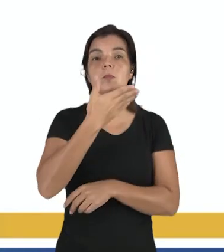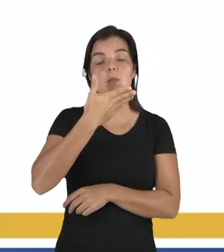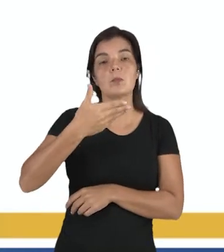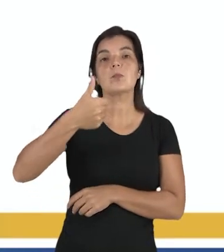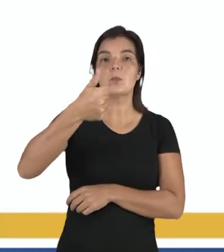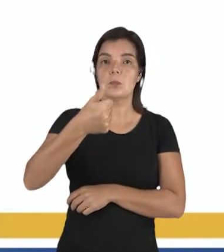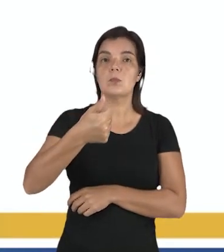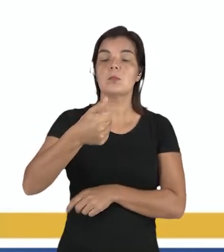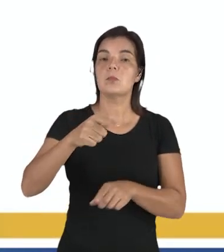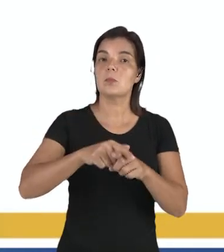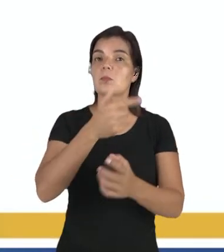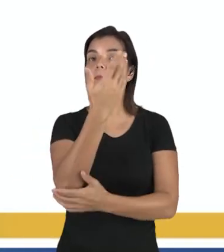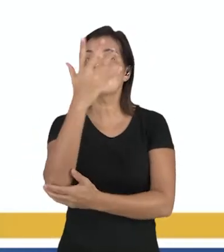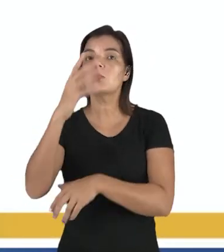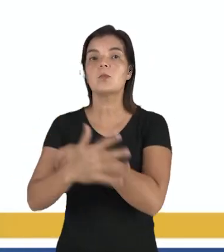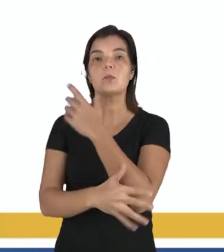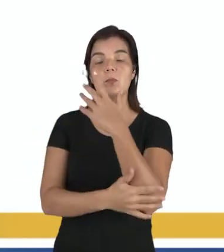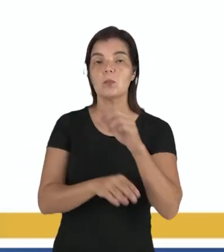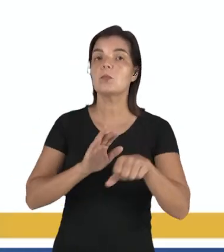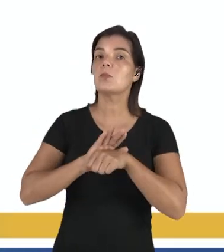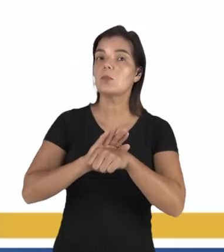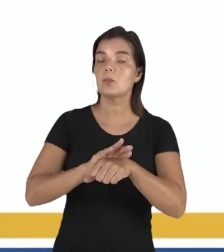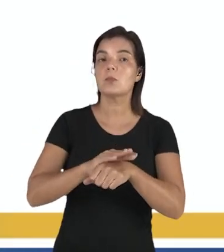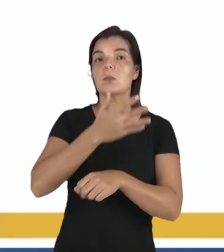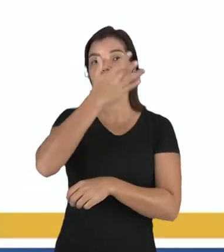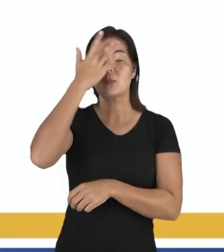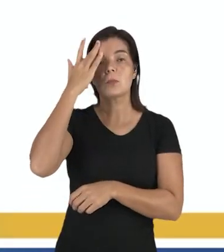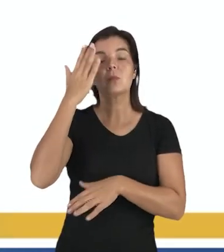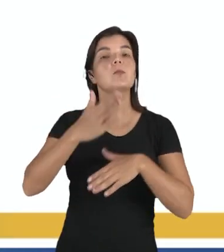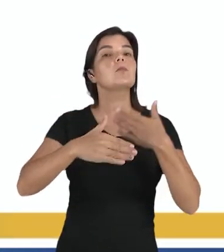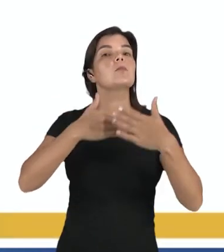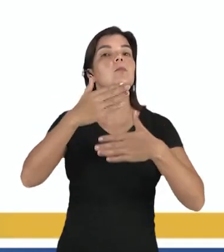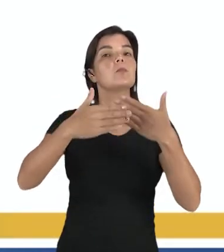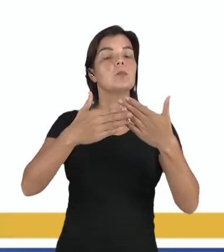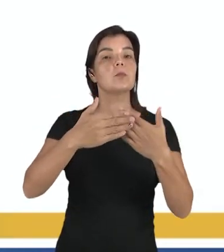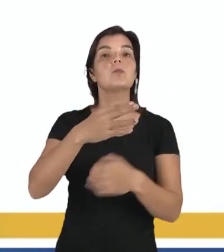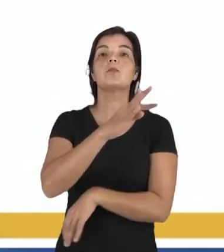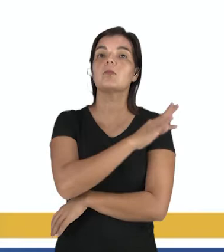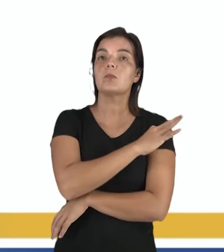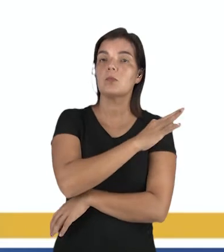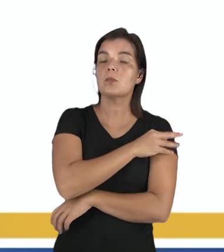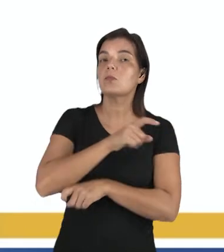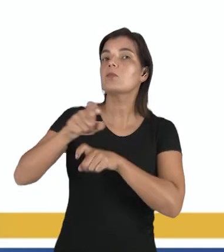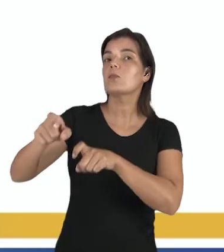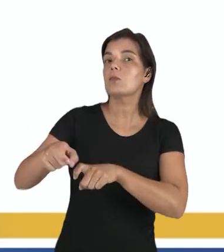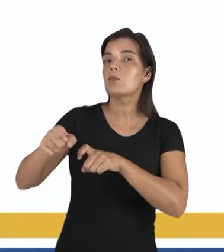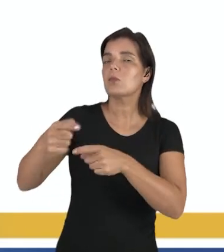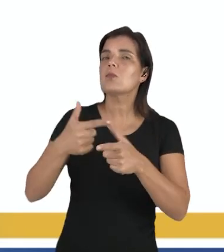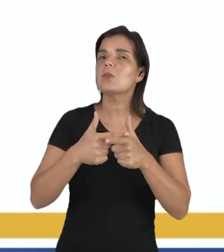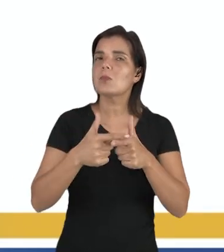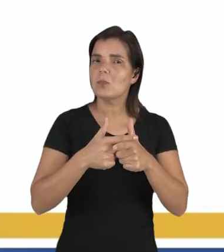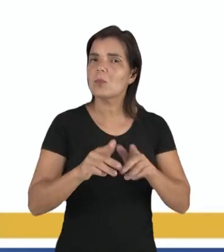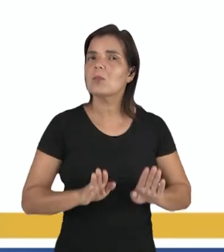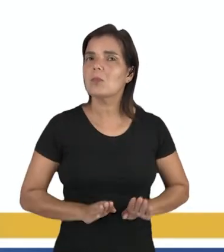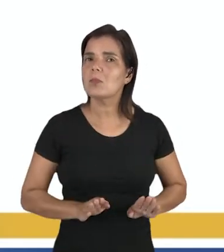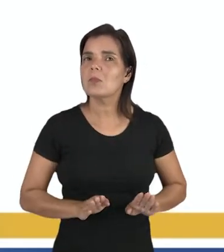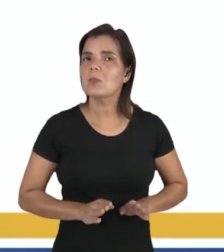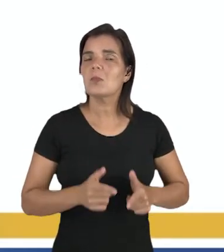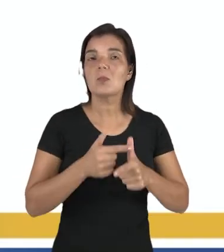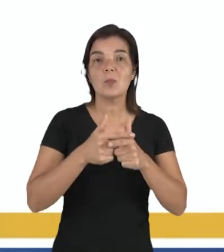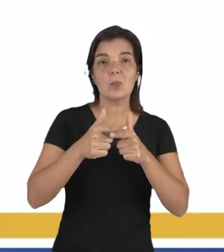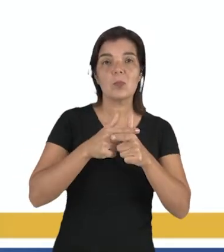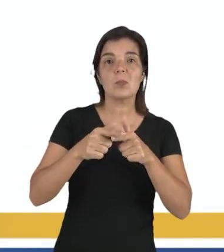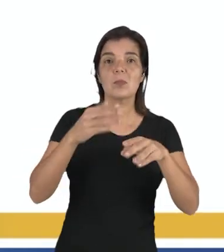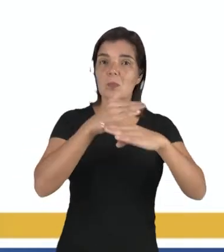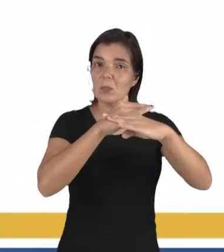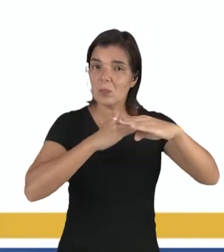de recriar a natureza a serviço do ser humano. Mas e aí? O avanço da técnica na agricultura resolveu o problema da fome? Resolveu o problema